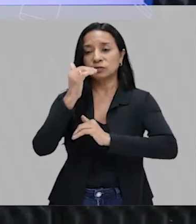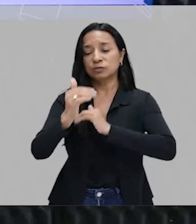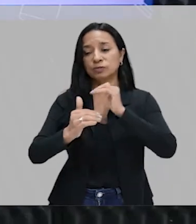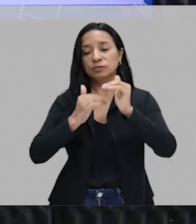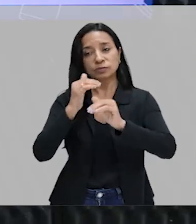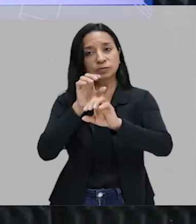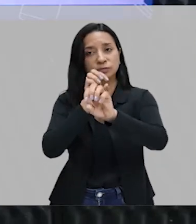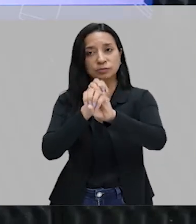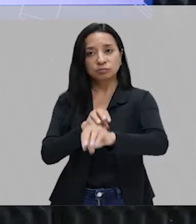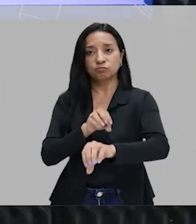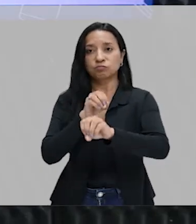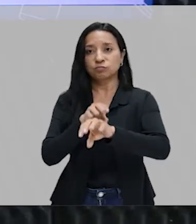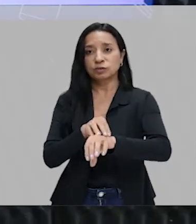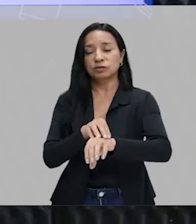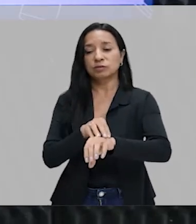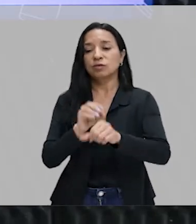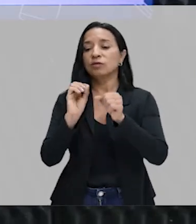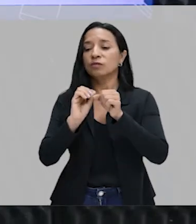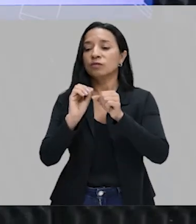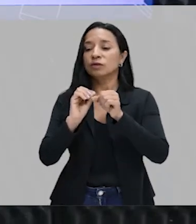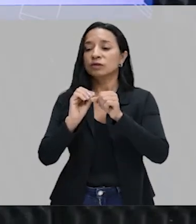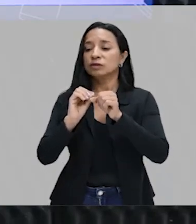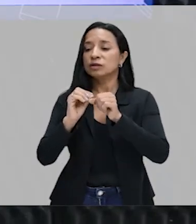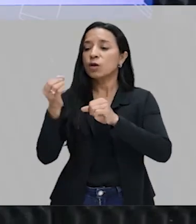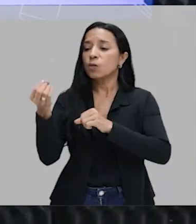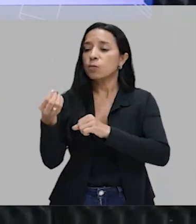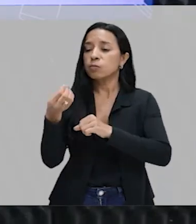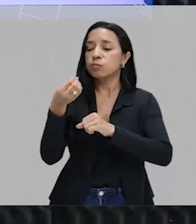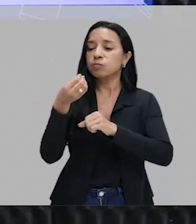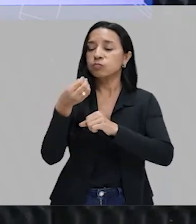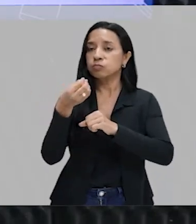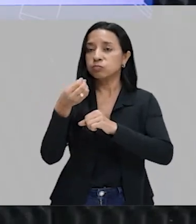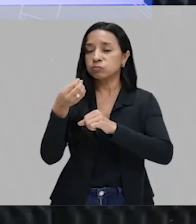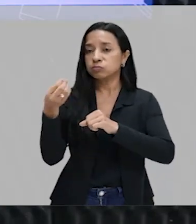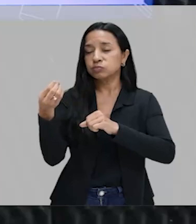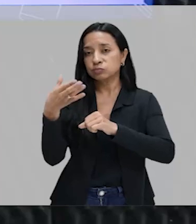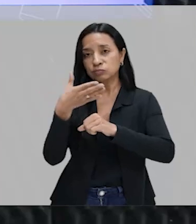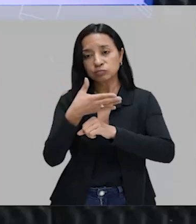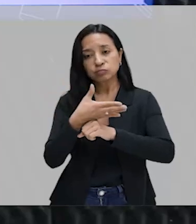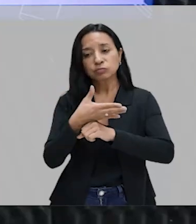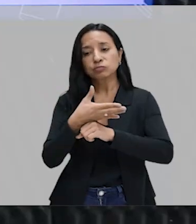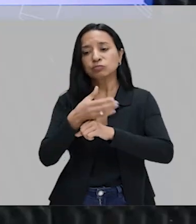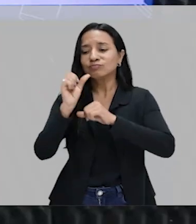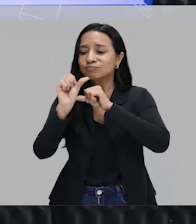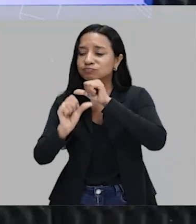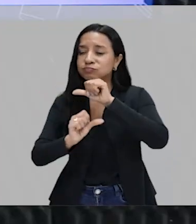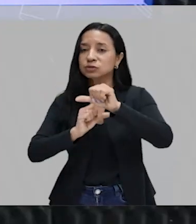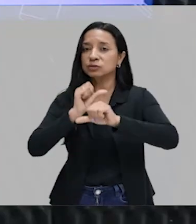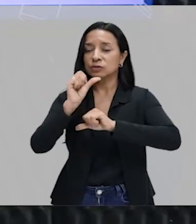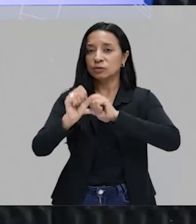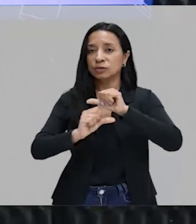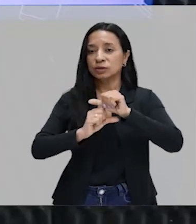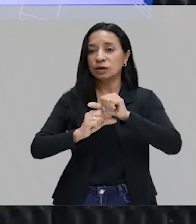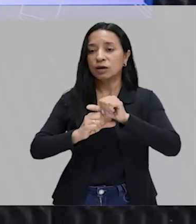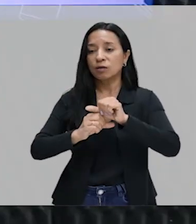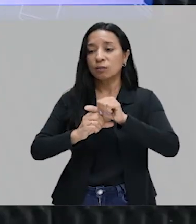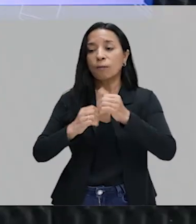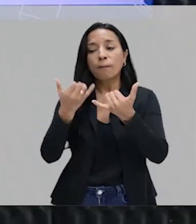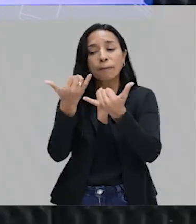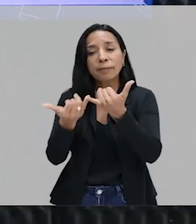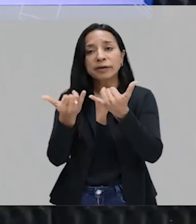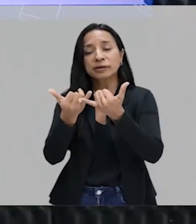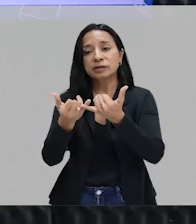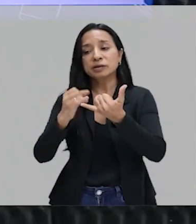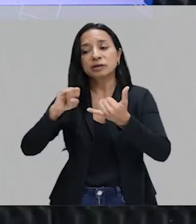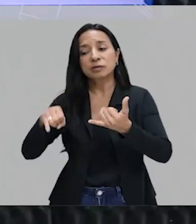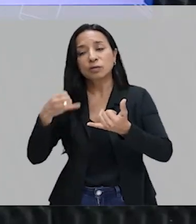sua educação, fazer uma modernização, como o Japão, por exemplo, fizeram no final do século XIX, com a Revolução Meiji.